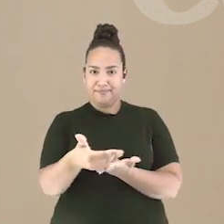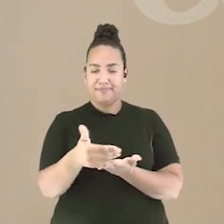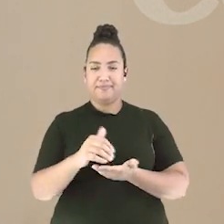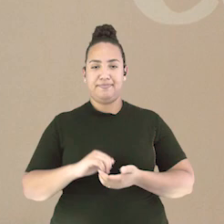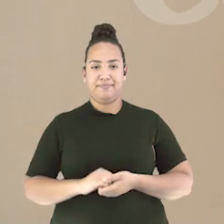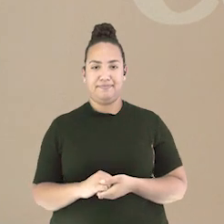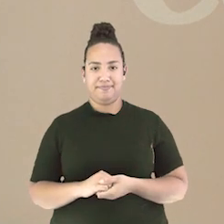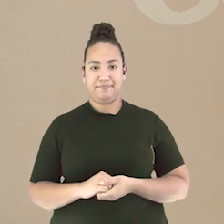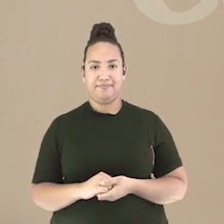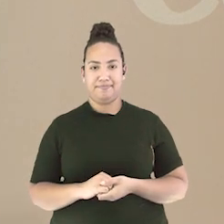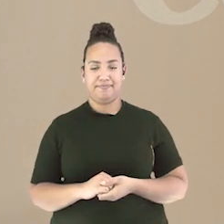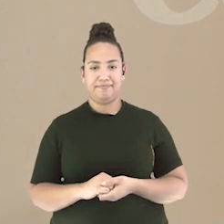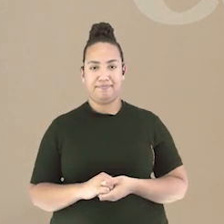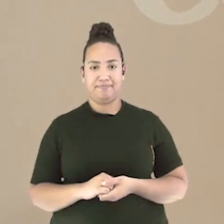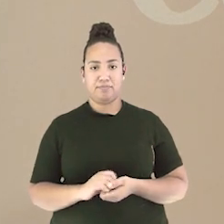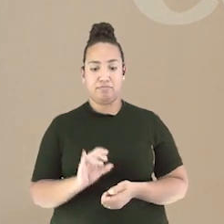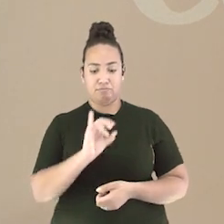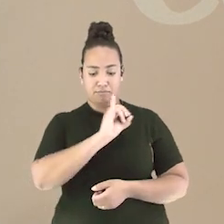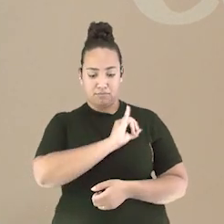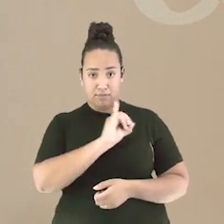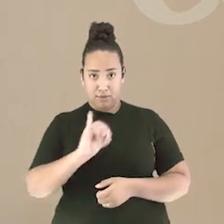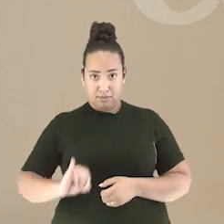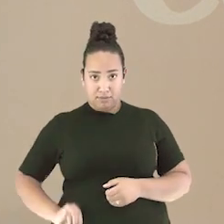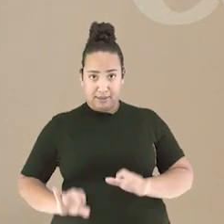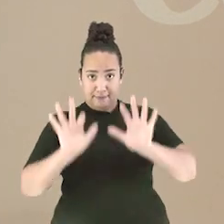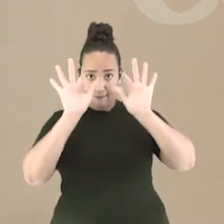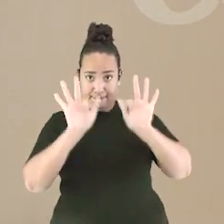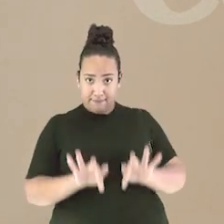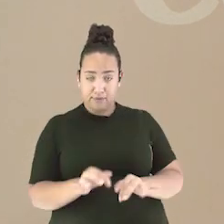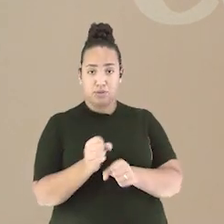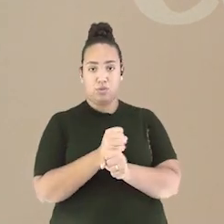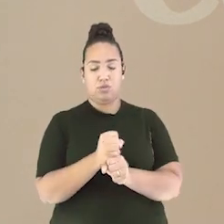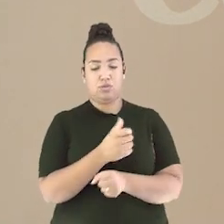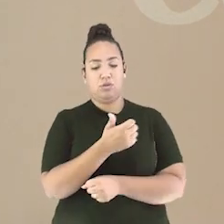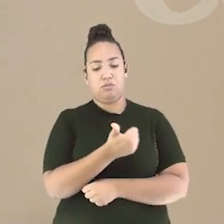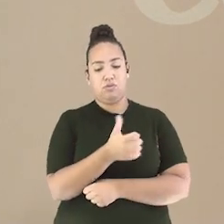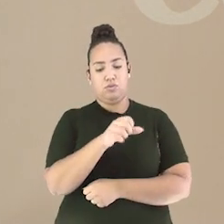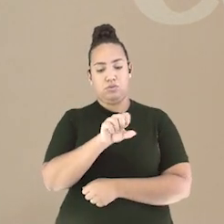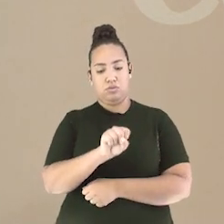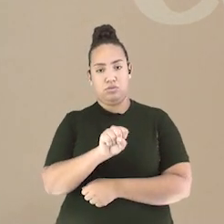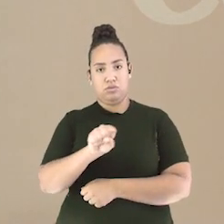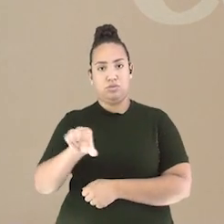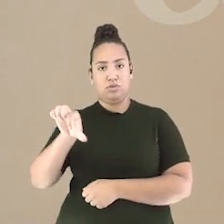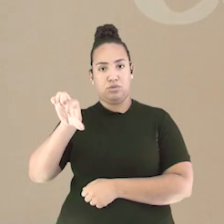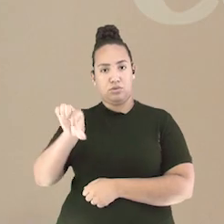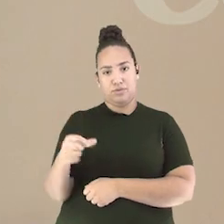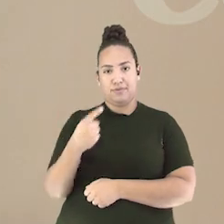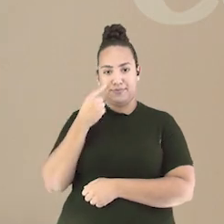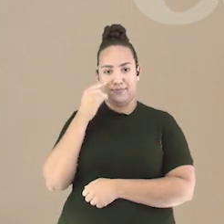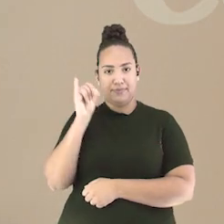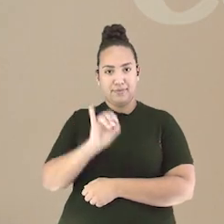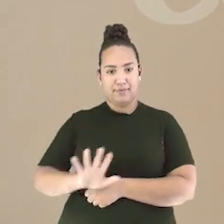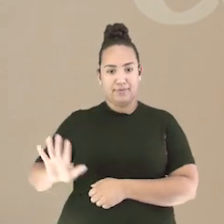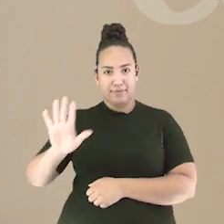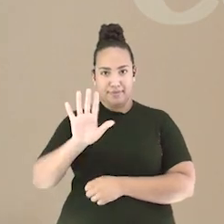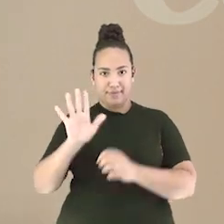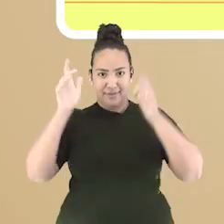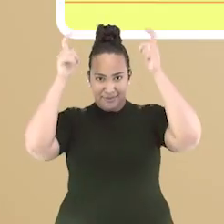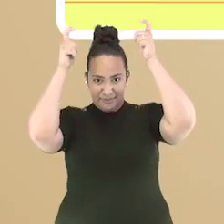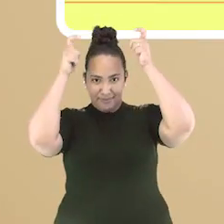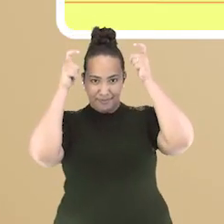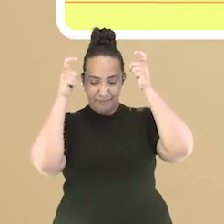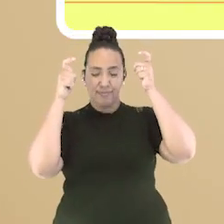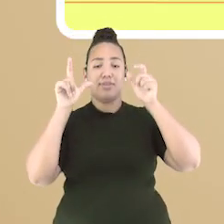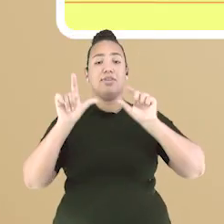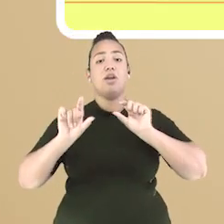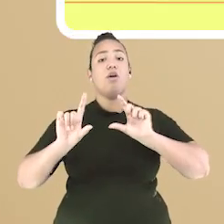começar. Após o fim do Império, em 1889, que está representado pela coroa na nossa linha do tempo,